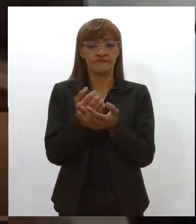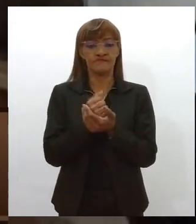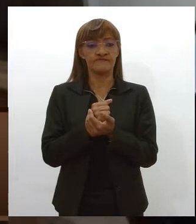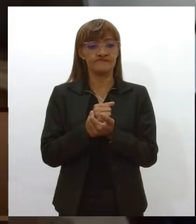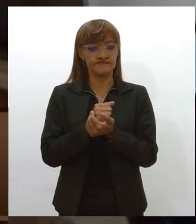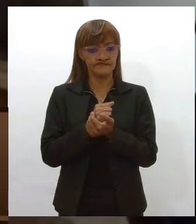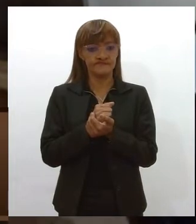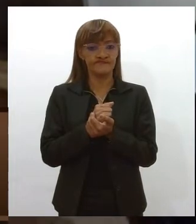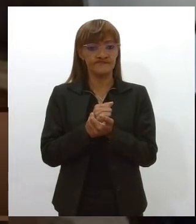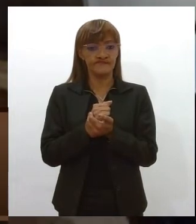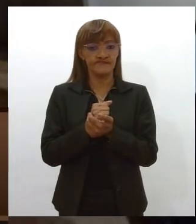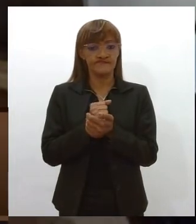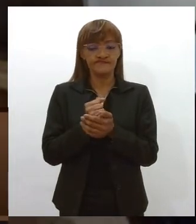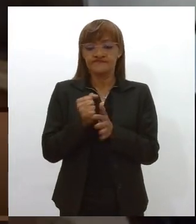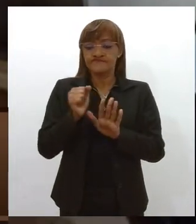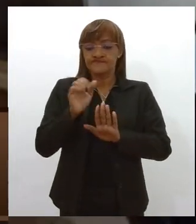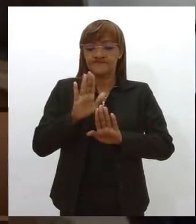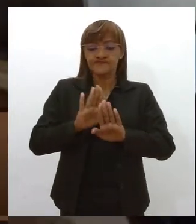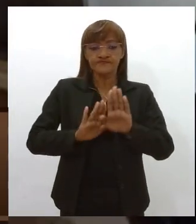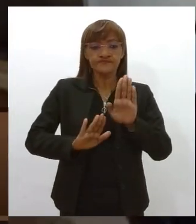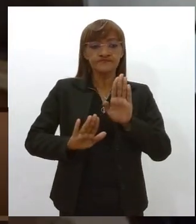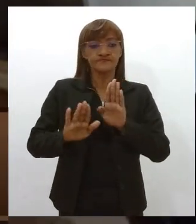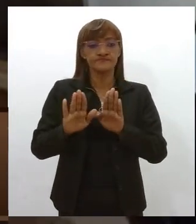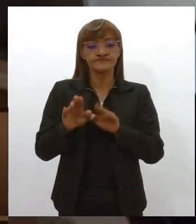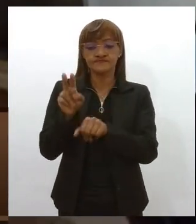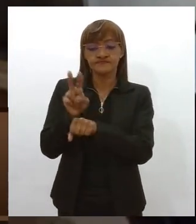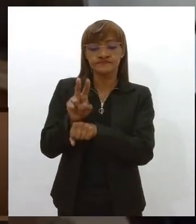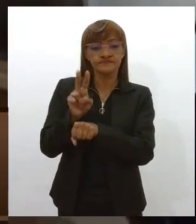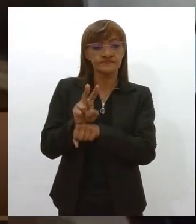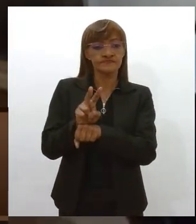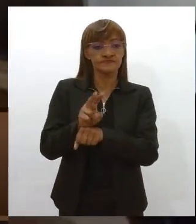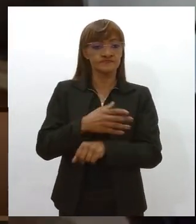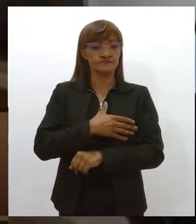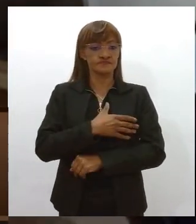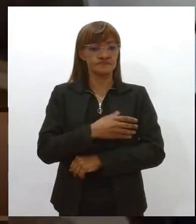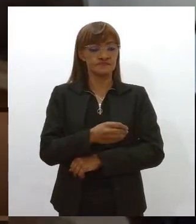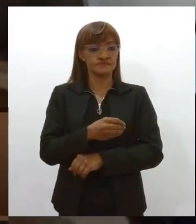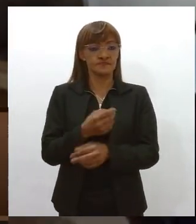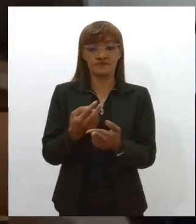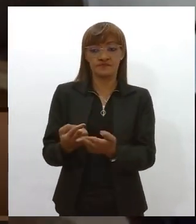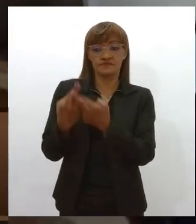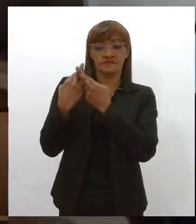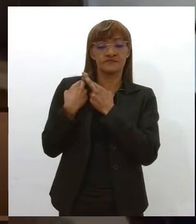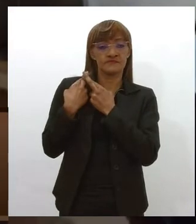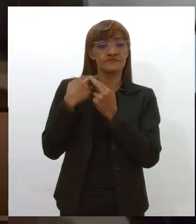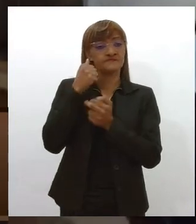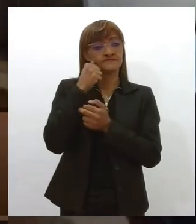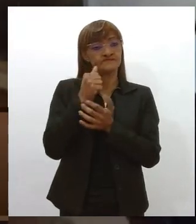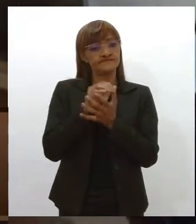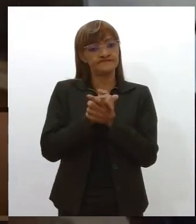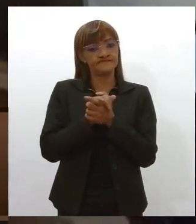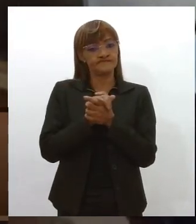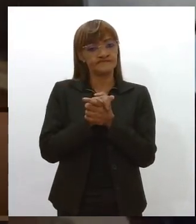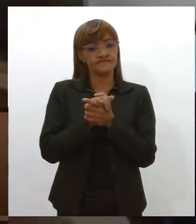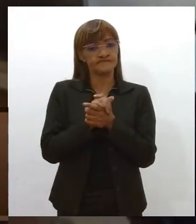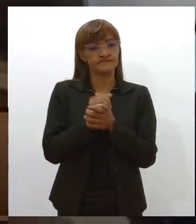esse cuidado, né, dos filhos recai na grande maioria das mulheres. Você conta nos dedos, de fato, o que são